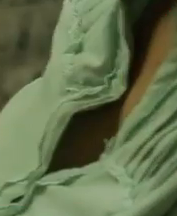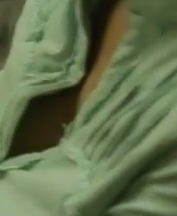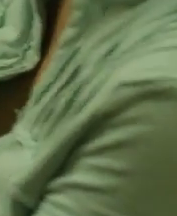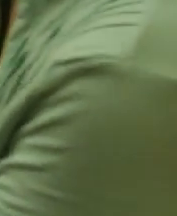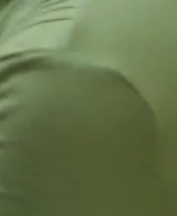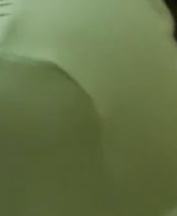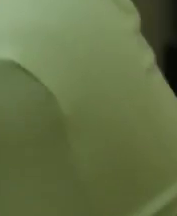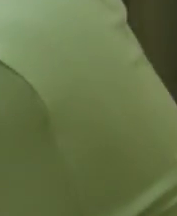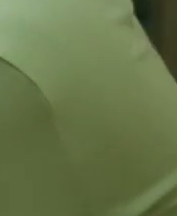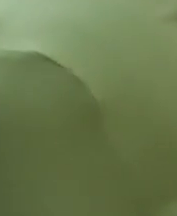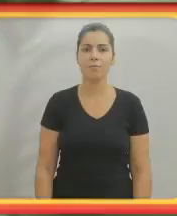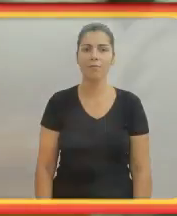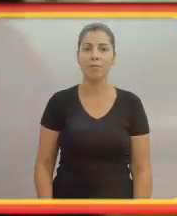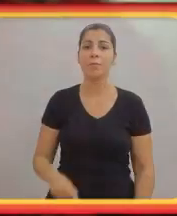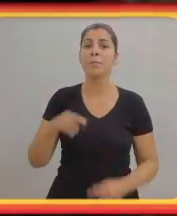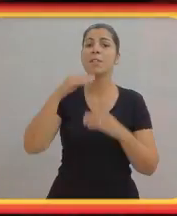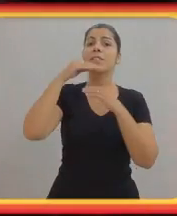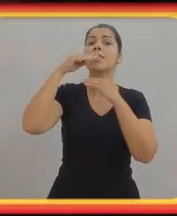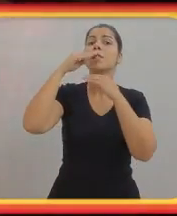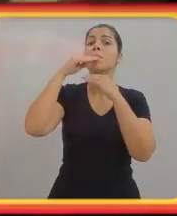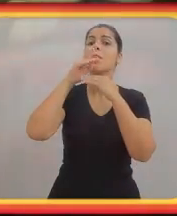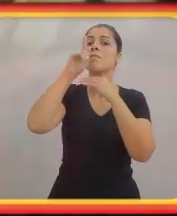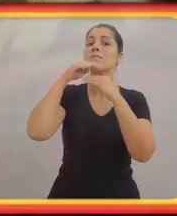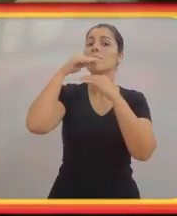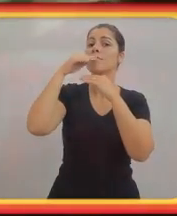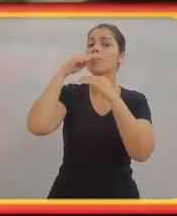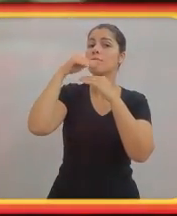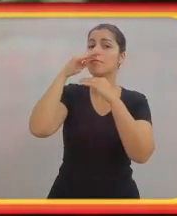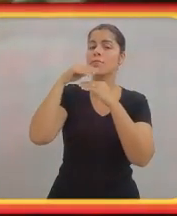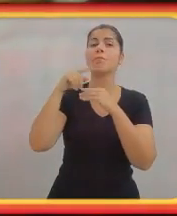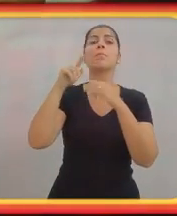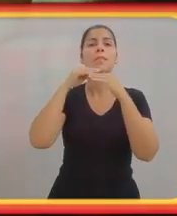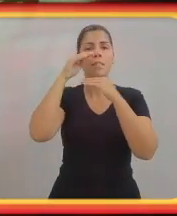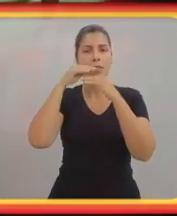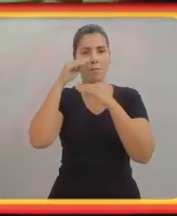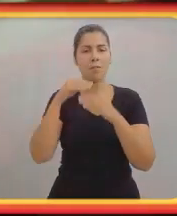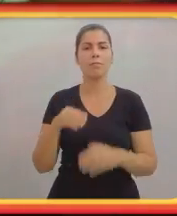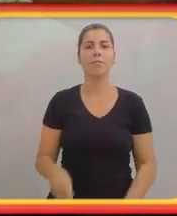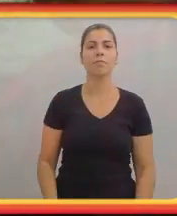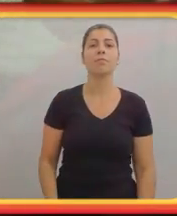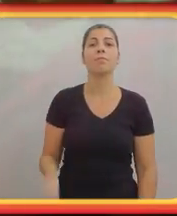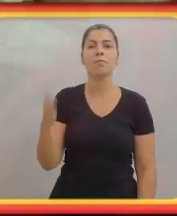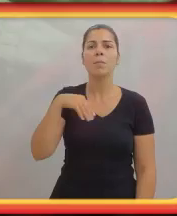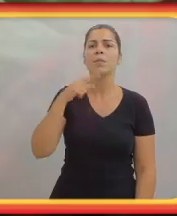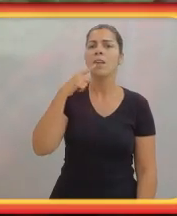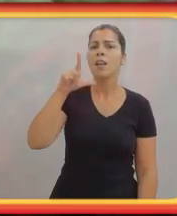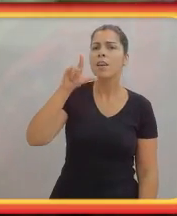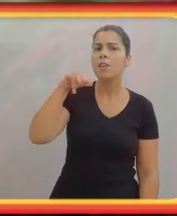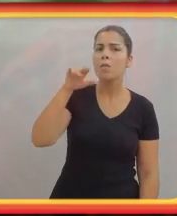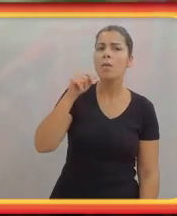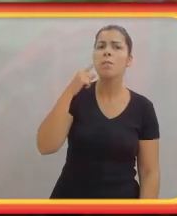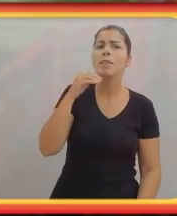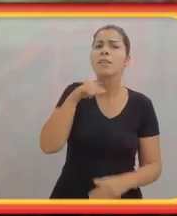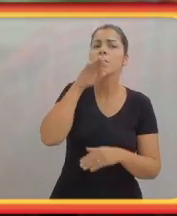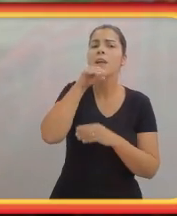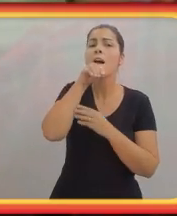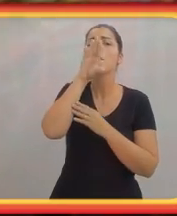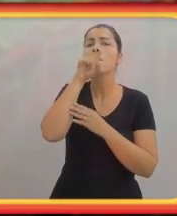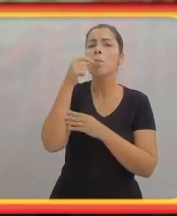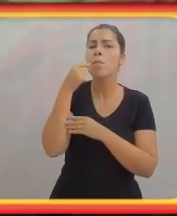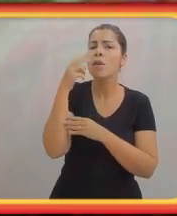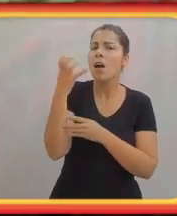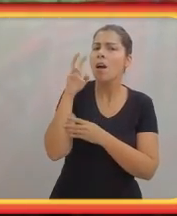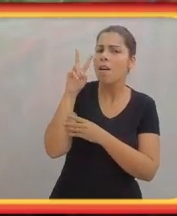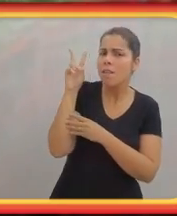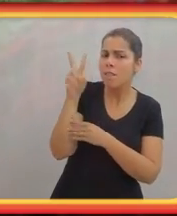Vamos fazer, né? Língua. Língua. Para cima. Para cima. Vamos fazer com a língua para cima.